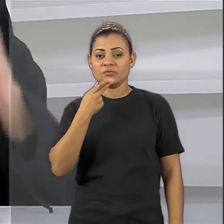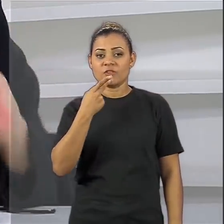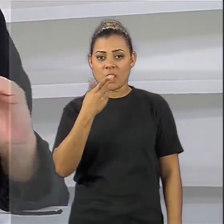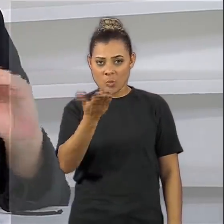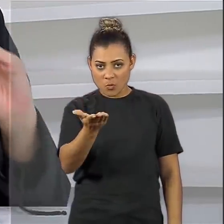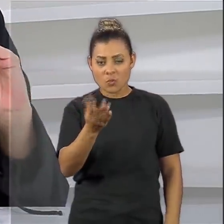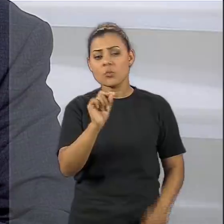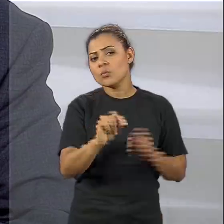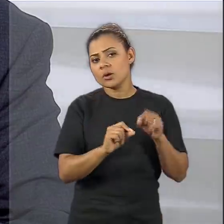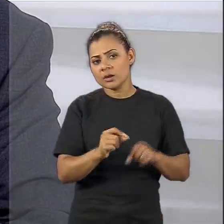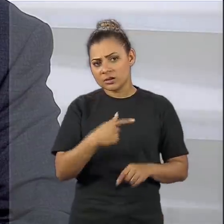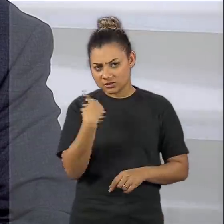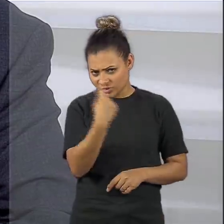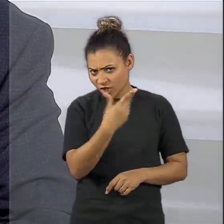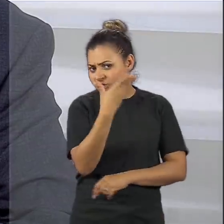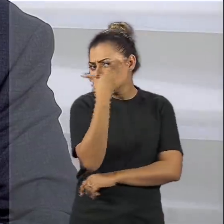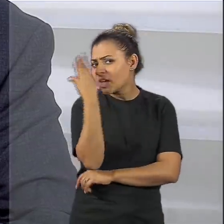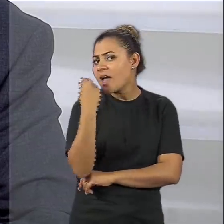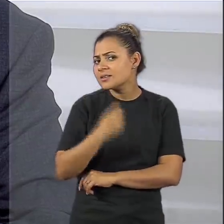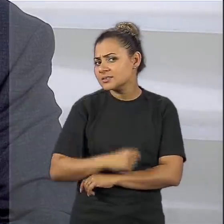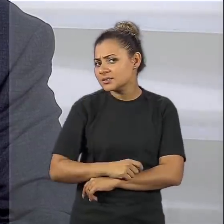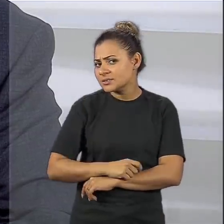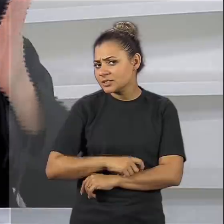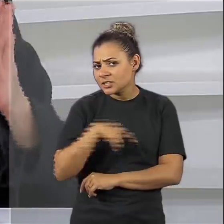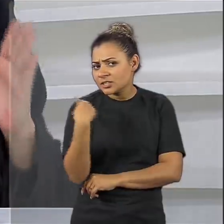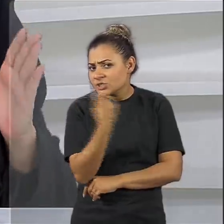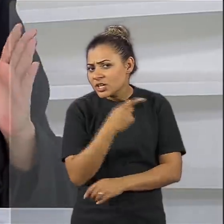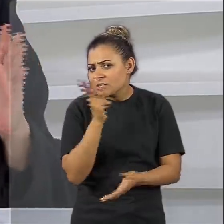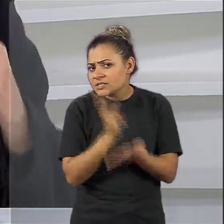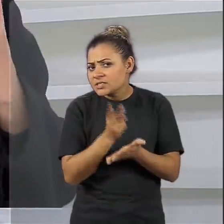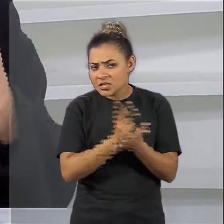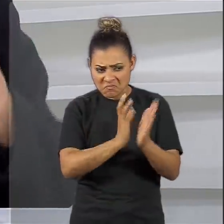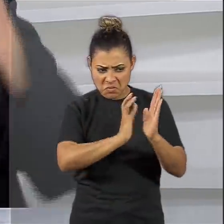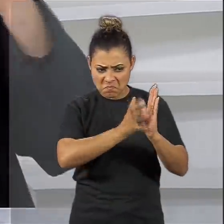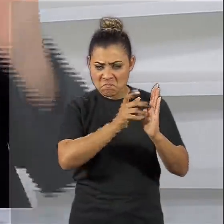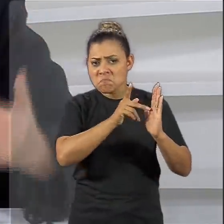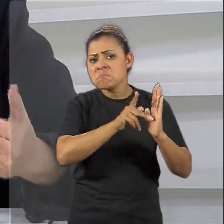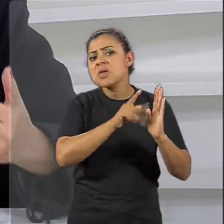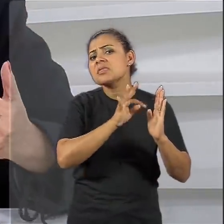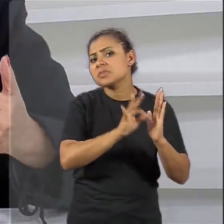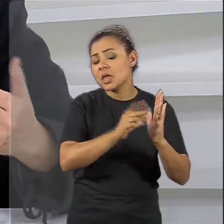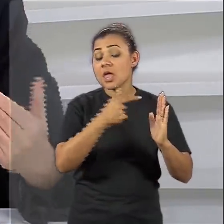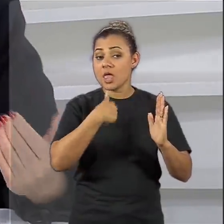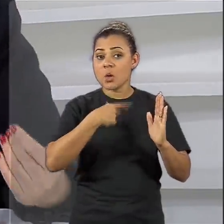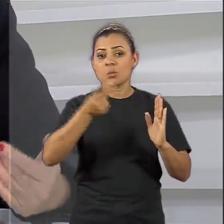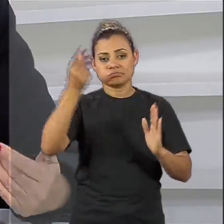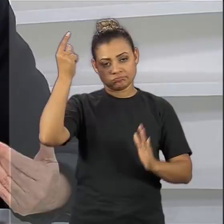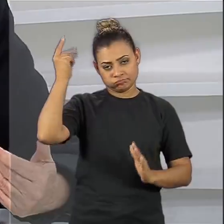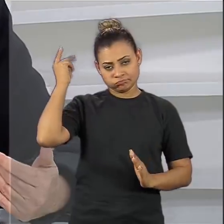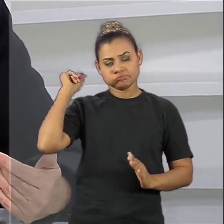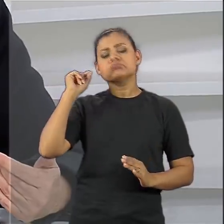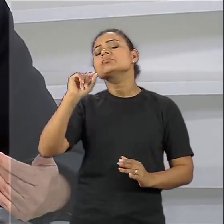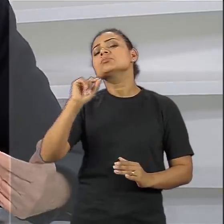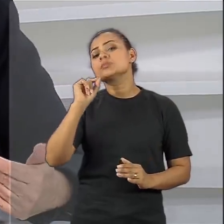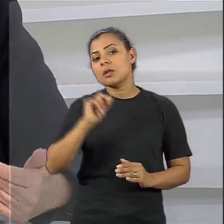gente esquece também o seguinte, a gente está sempre considerando o PT, quer dizer, eu pelo menos considerei lá no início